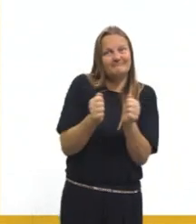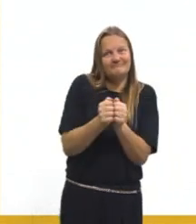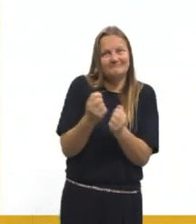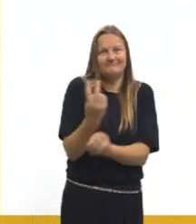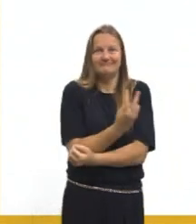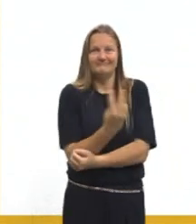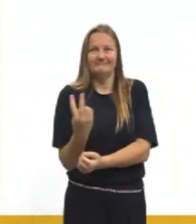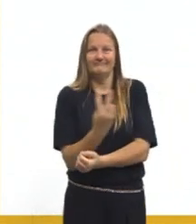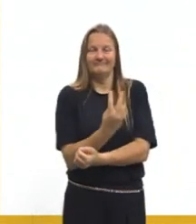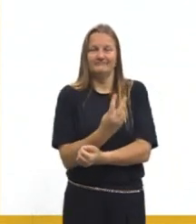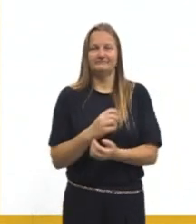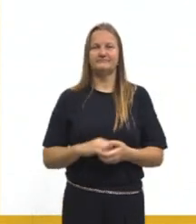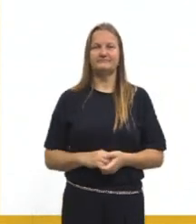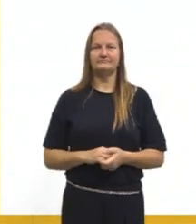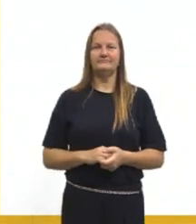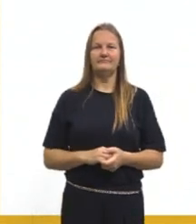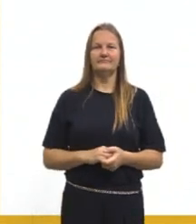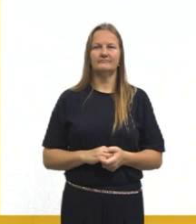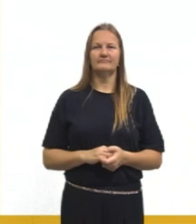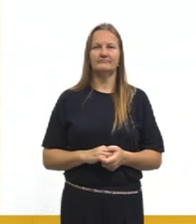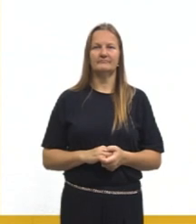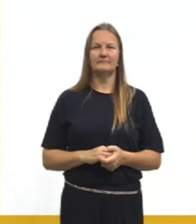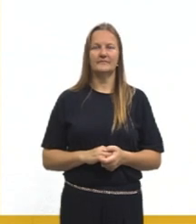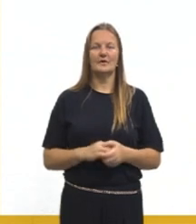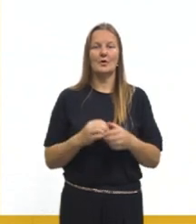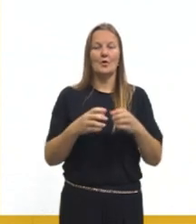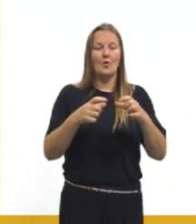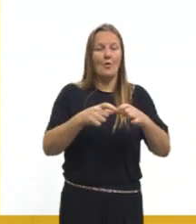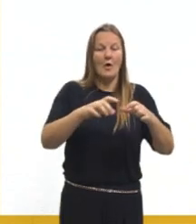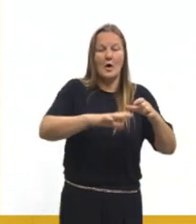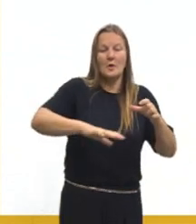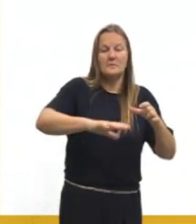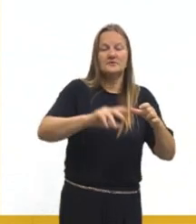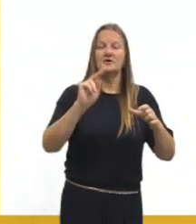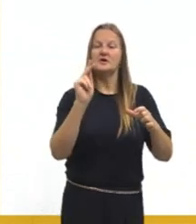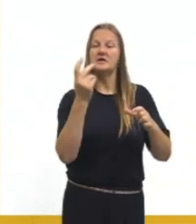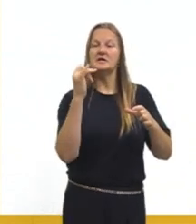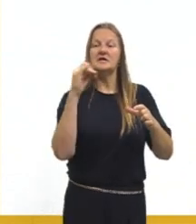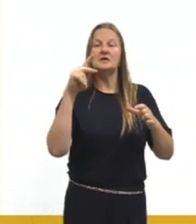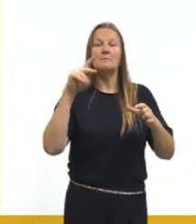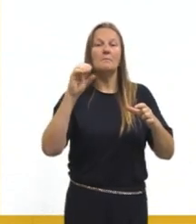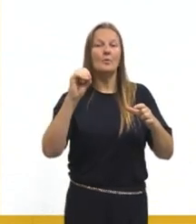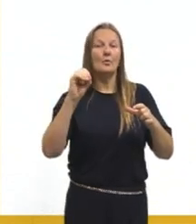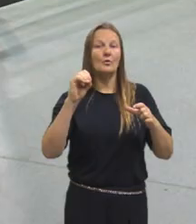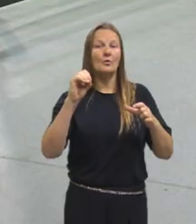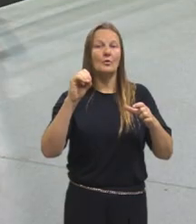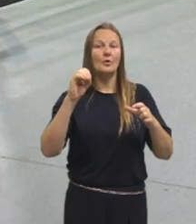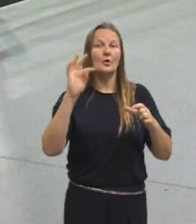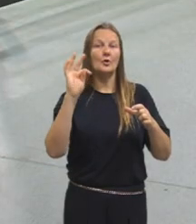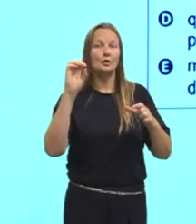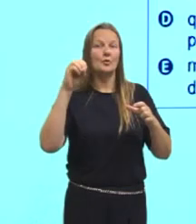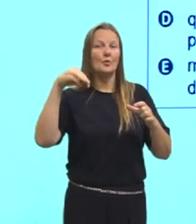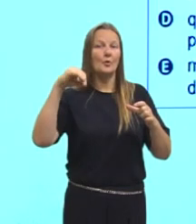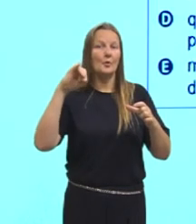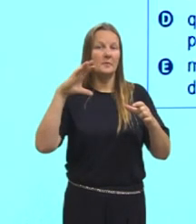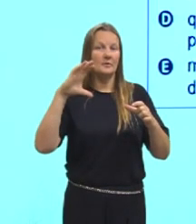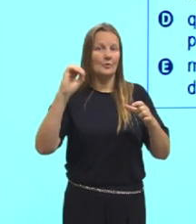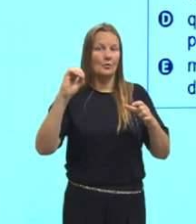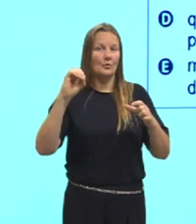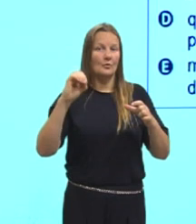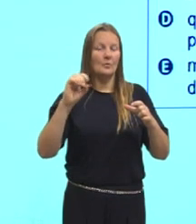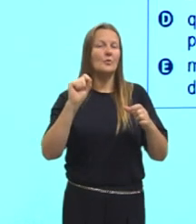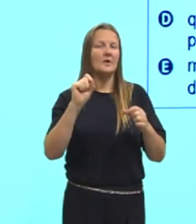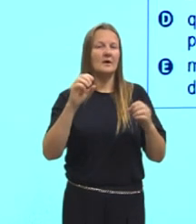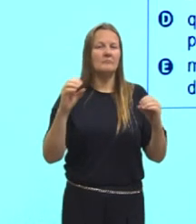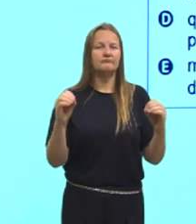que ali é um ambiente hipotônico hipotônico então que conceito seria esse seria tão